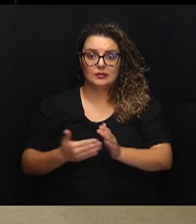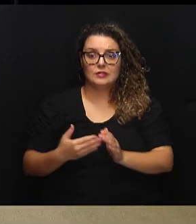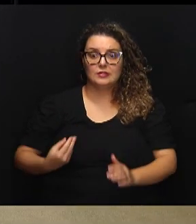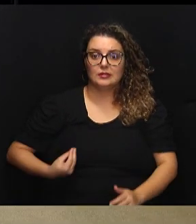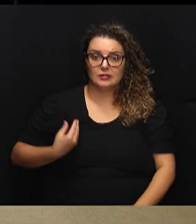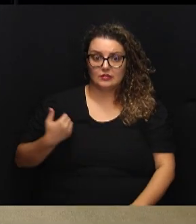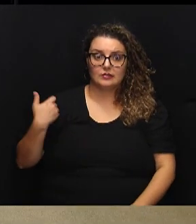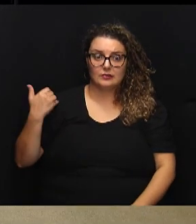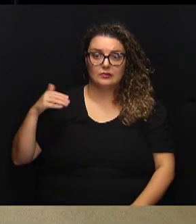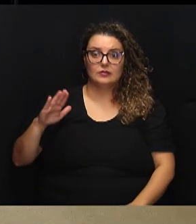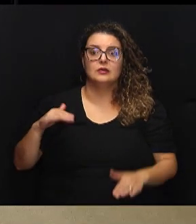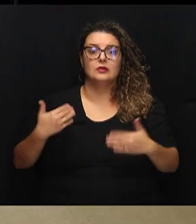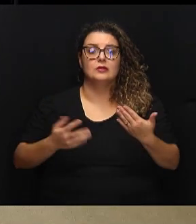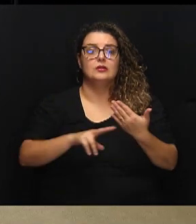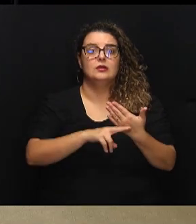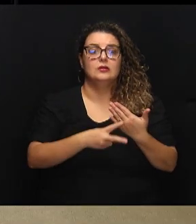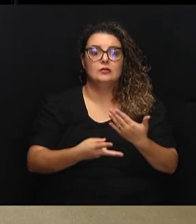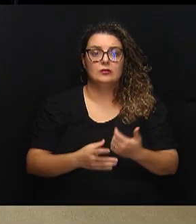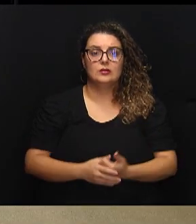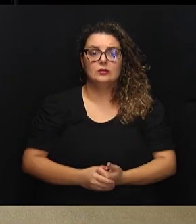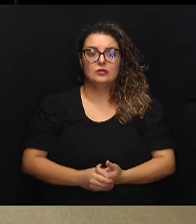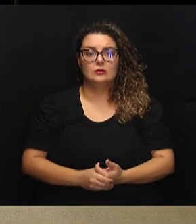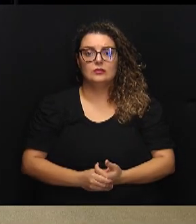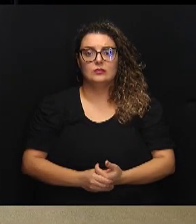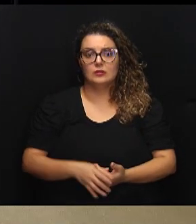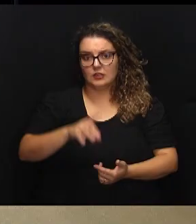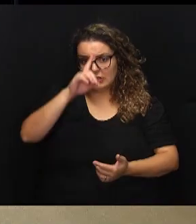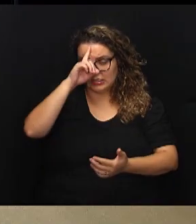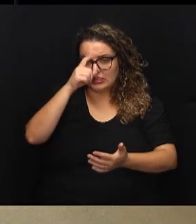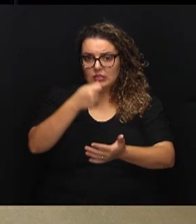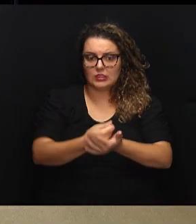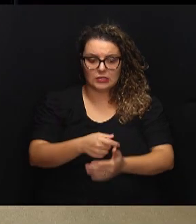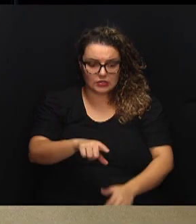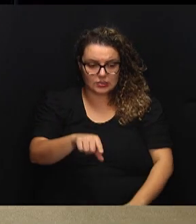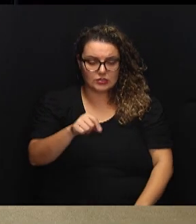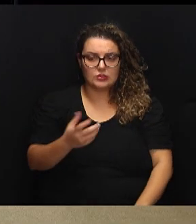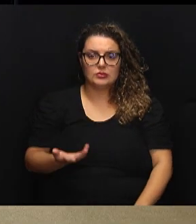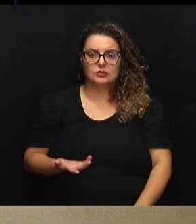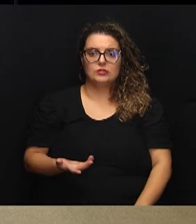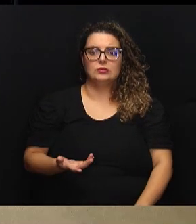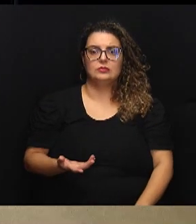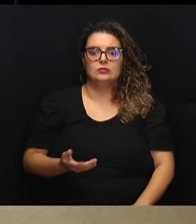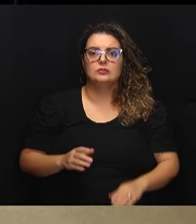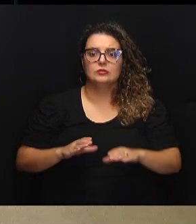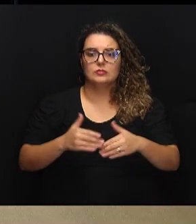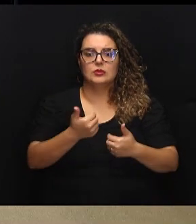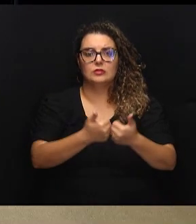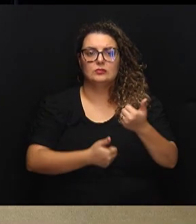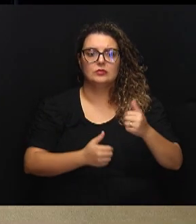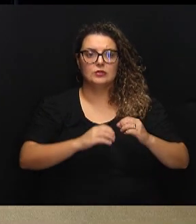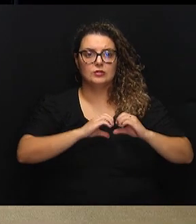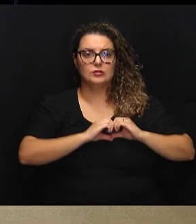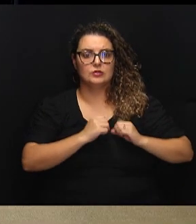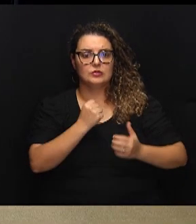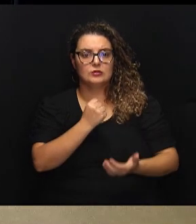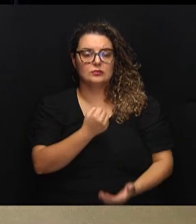adulta. Então qual impacto traz a decisão, a escolha pelo time de futebol do coração?